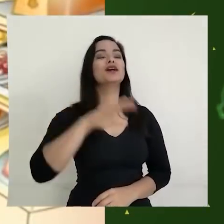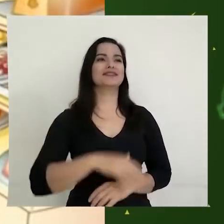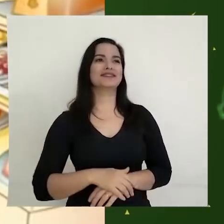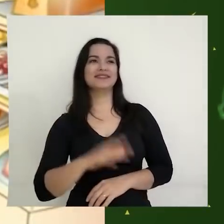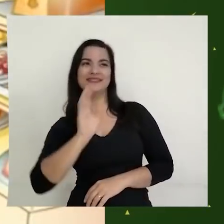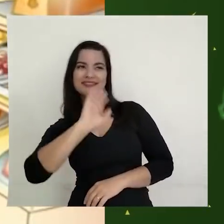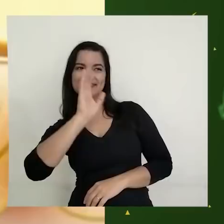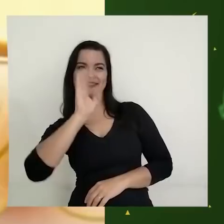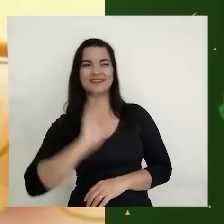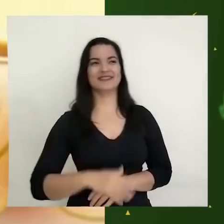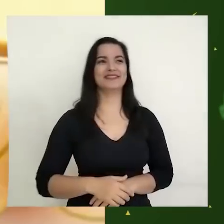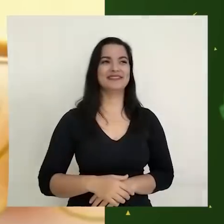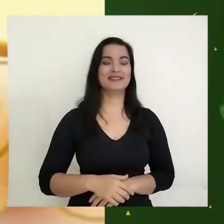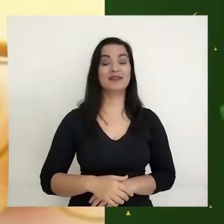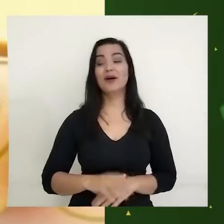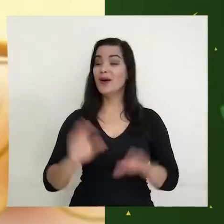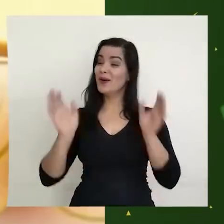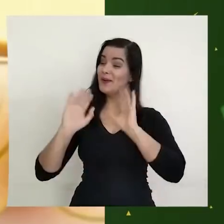Moça!